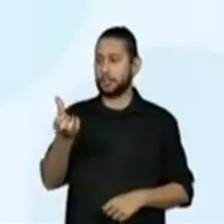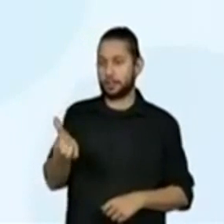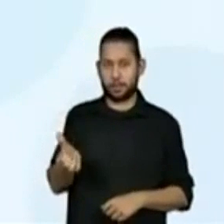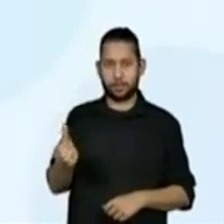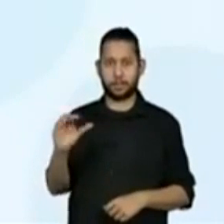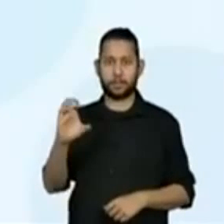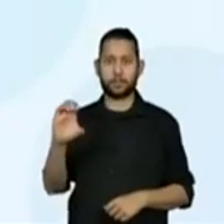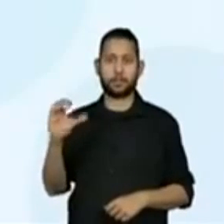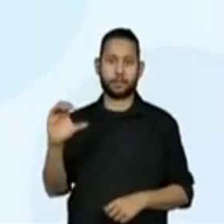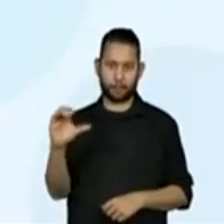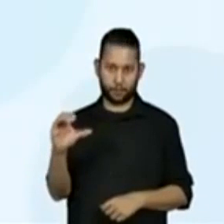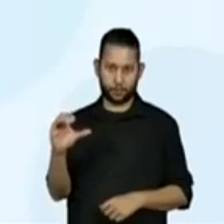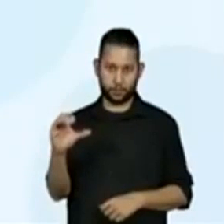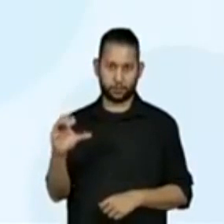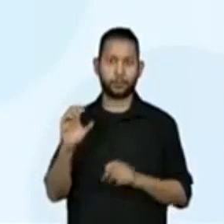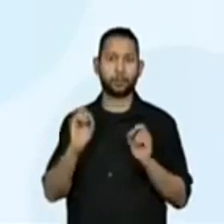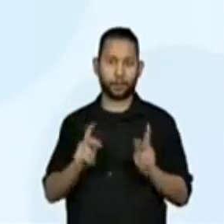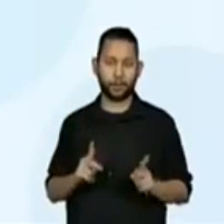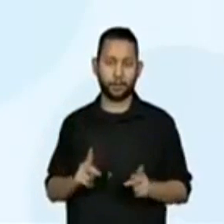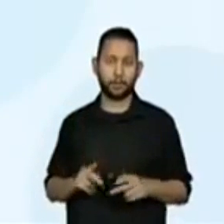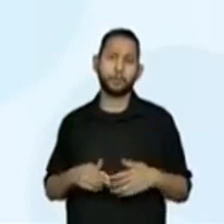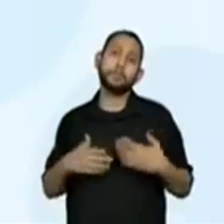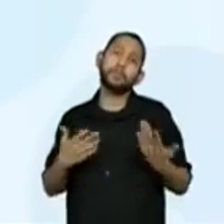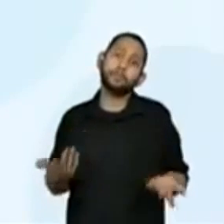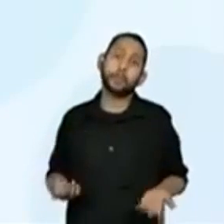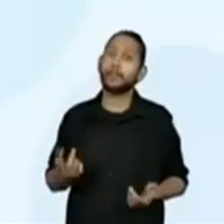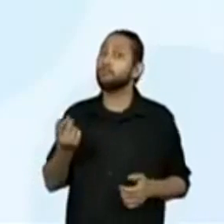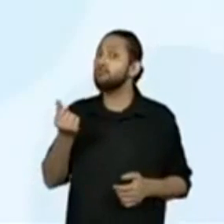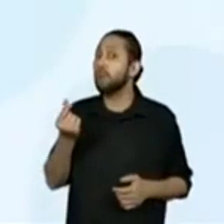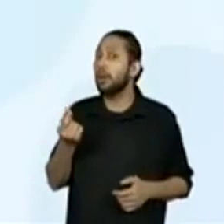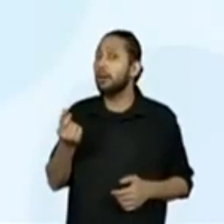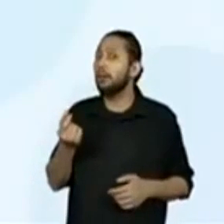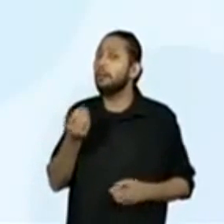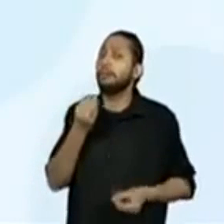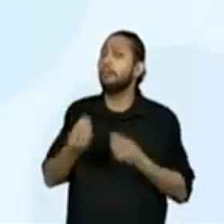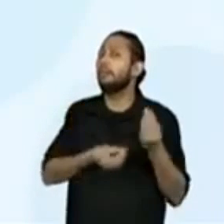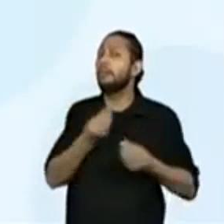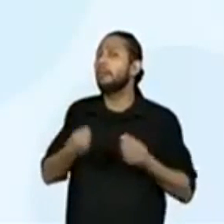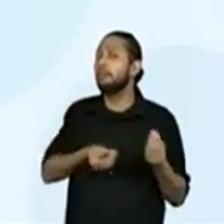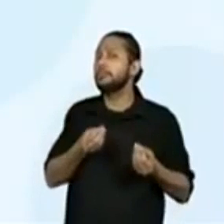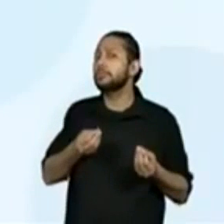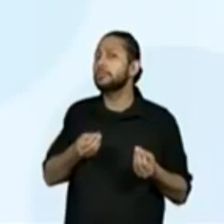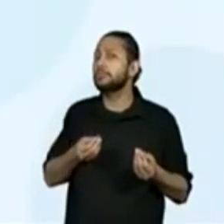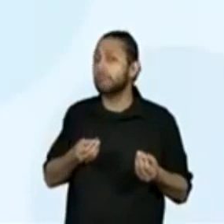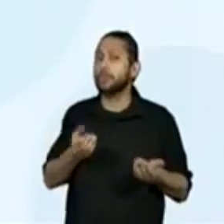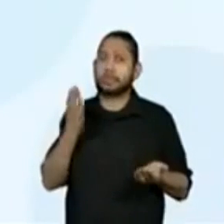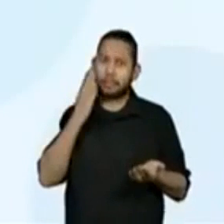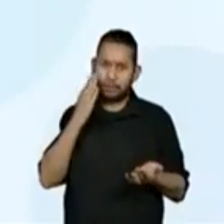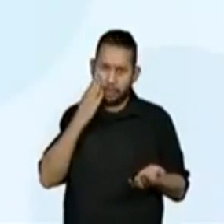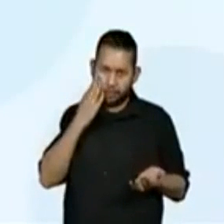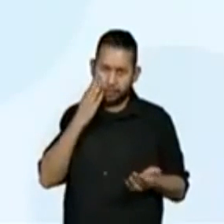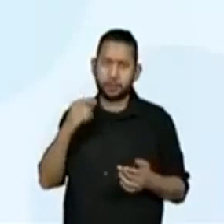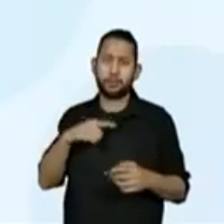2,26. Pessoal, de novo, se não for dinheiro, como seria?